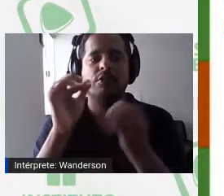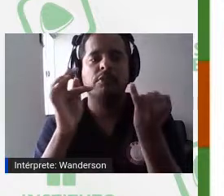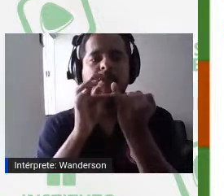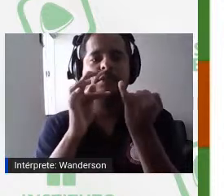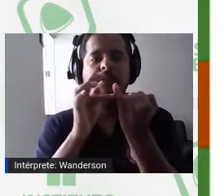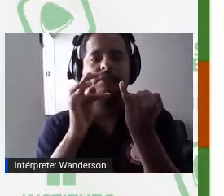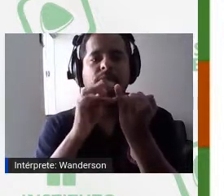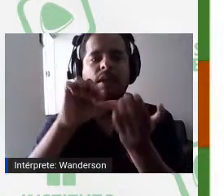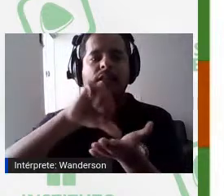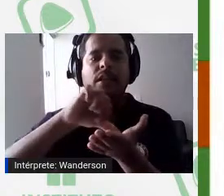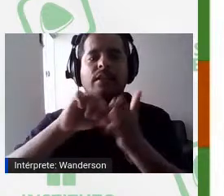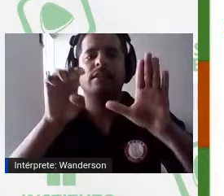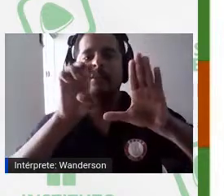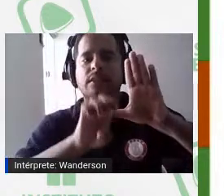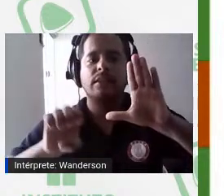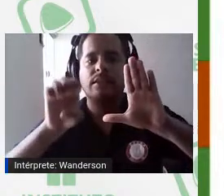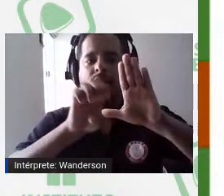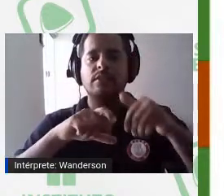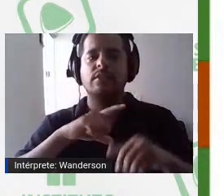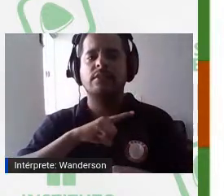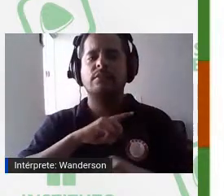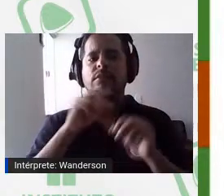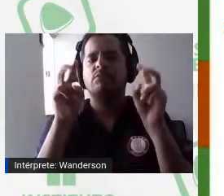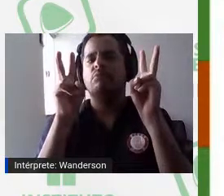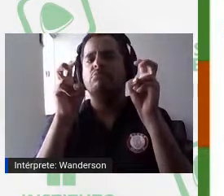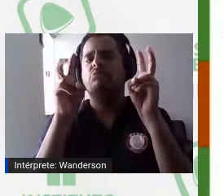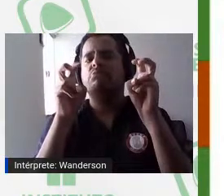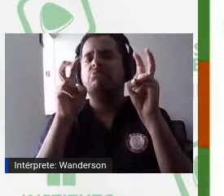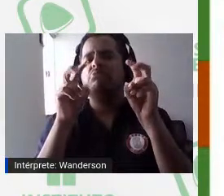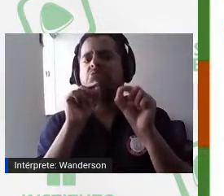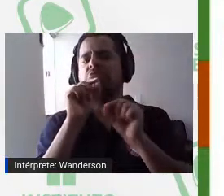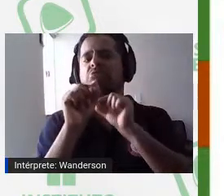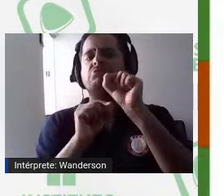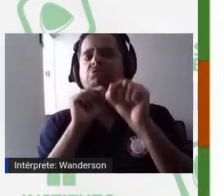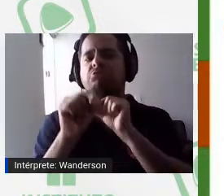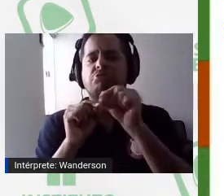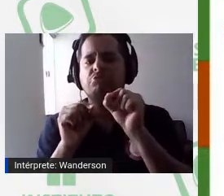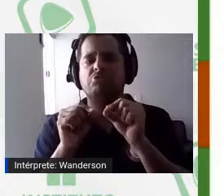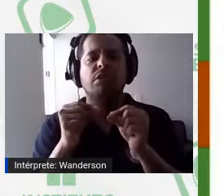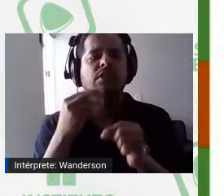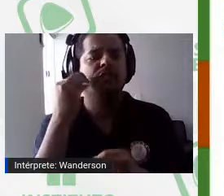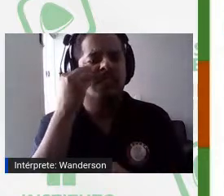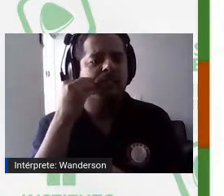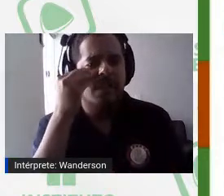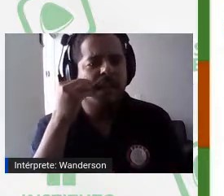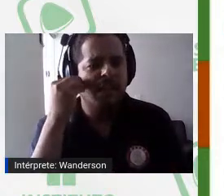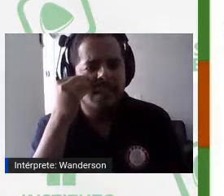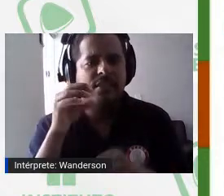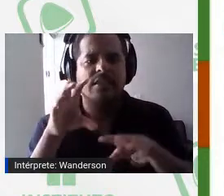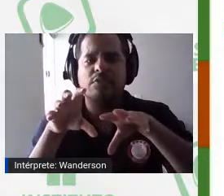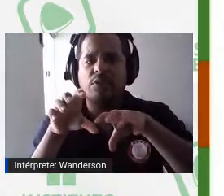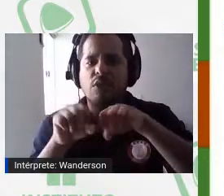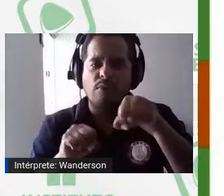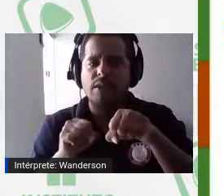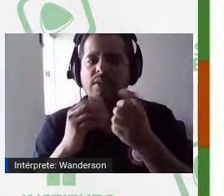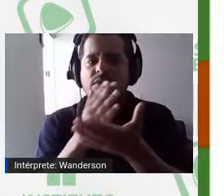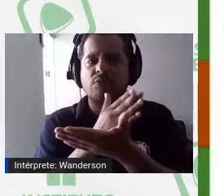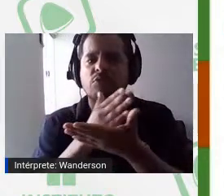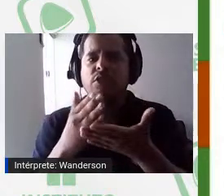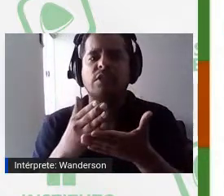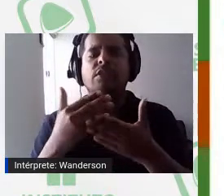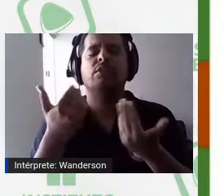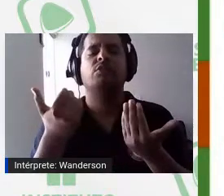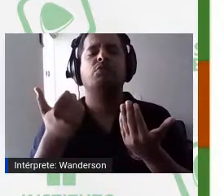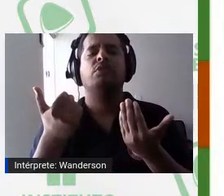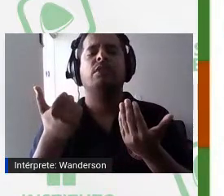Anápolis, onde temos como tema Residência Pedagógica, relato de experiência de uma formação como início da carreira na